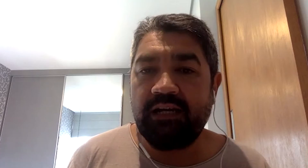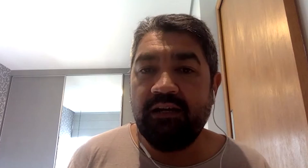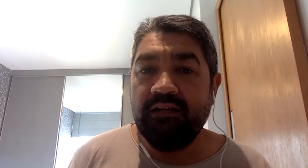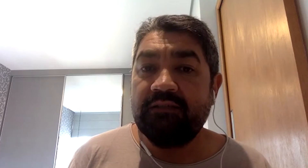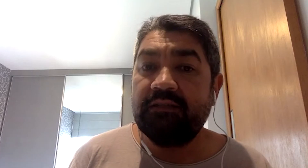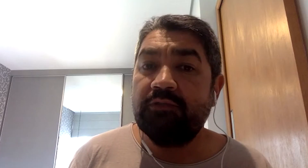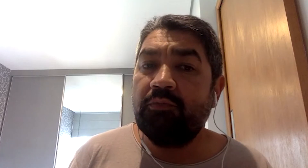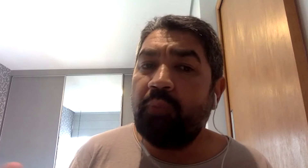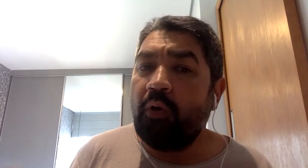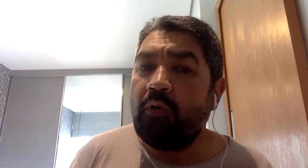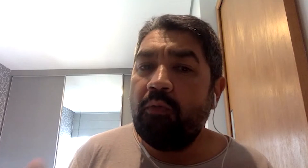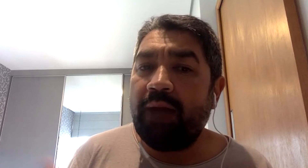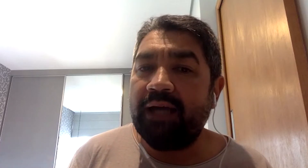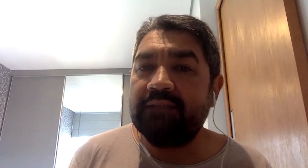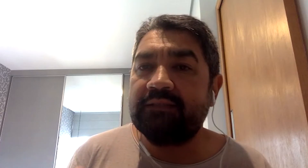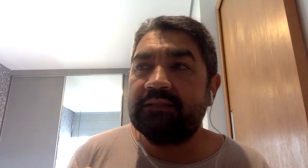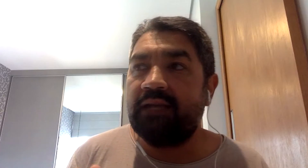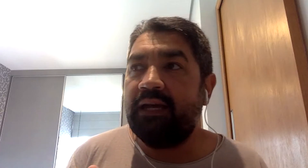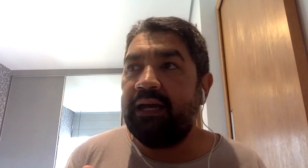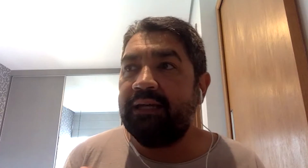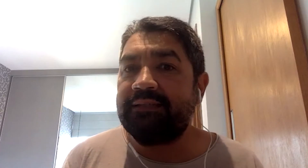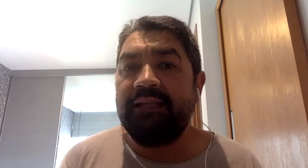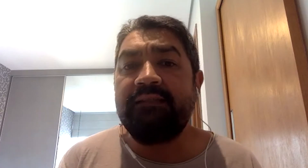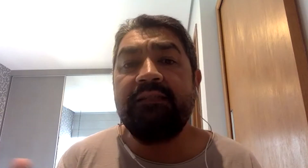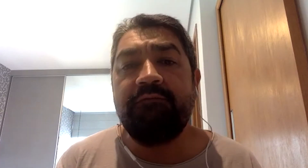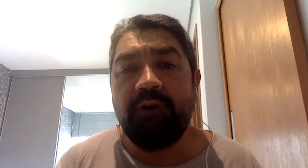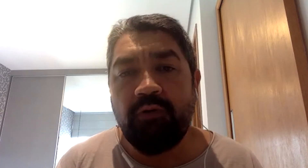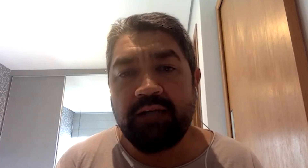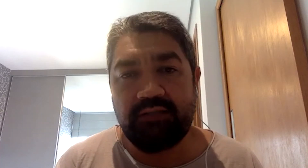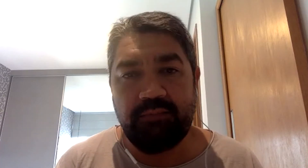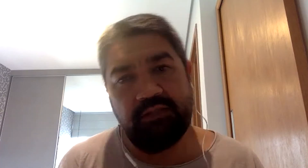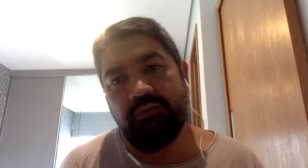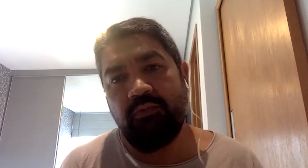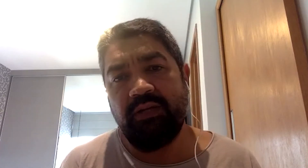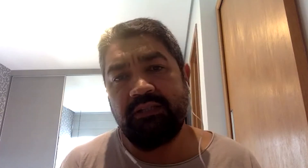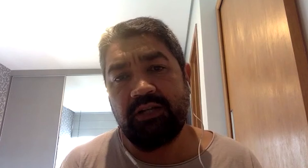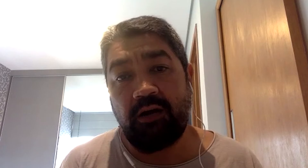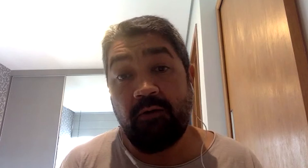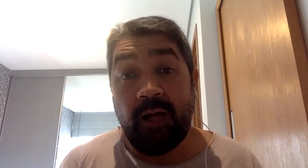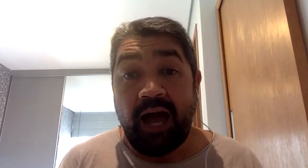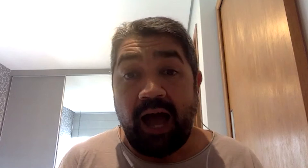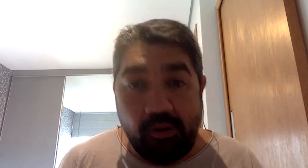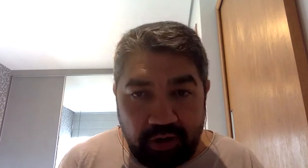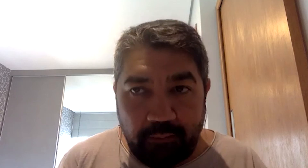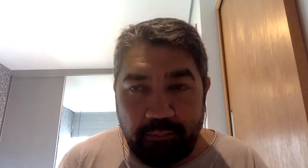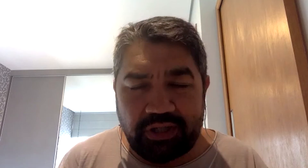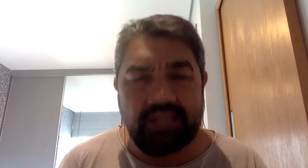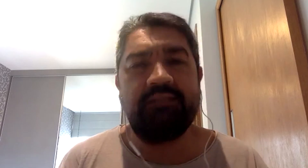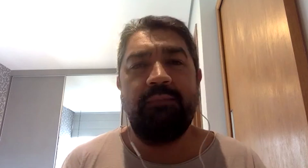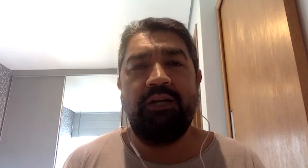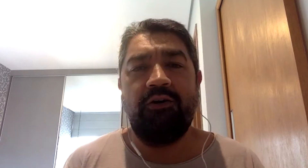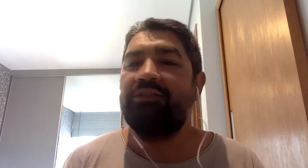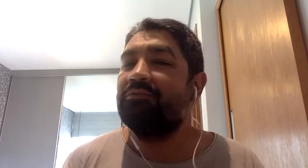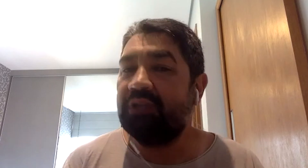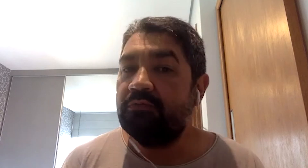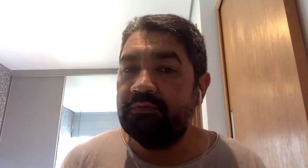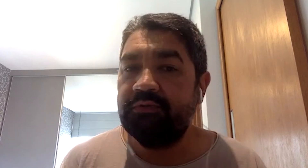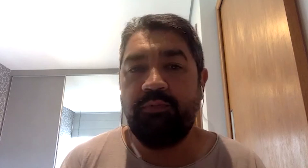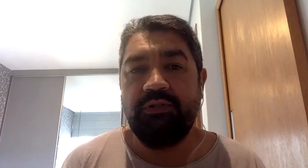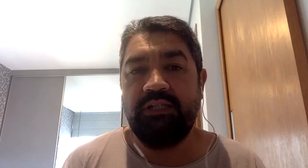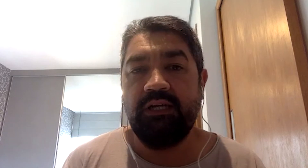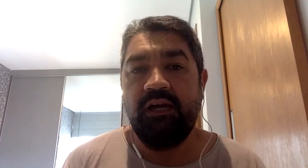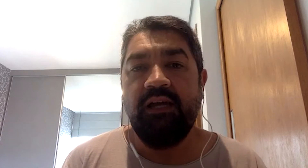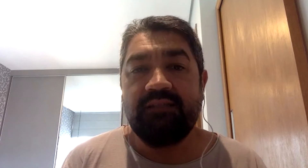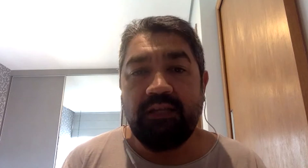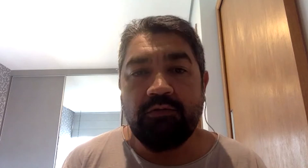de regra, sido um pouco mais sensível às demandas do movimento sindical. Agora, poderia ser melhor? Não tenho dúvida